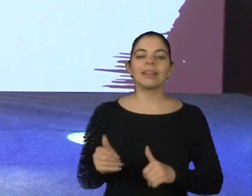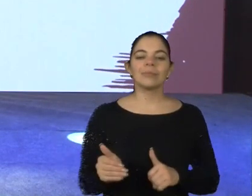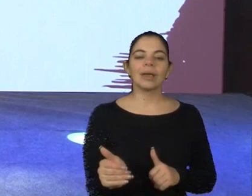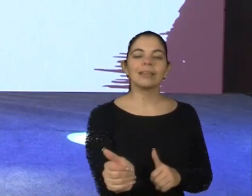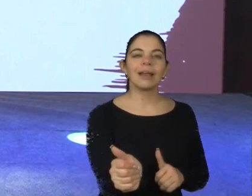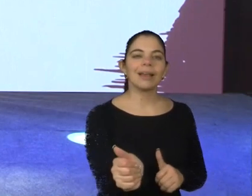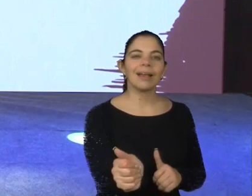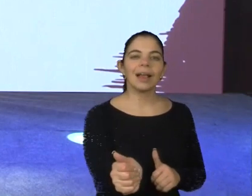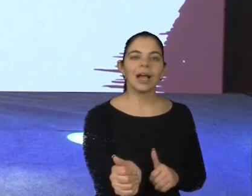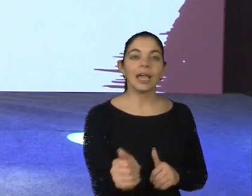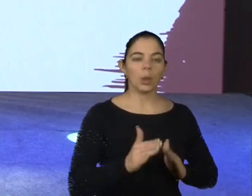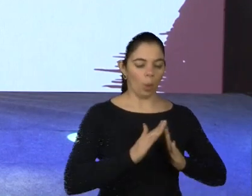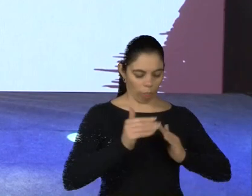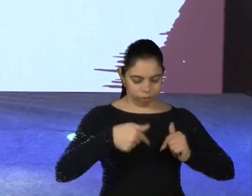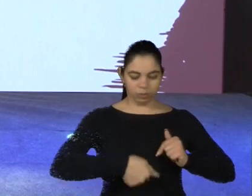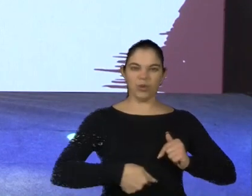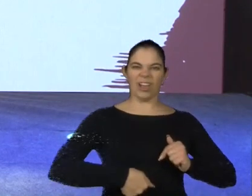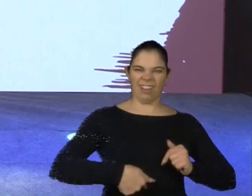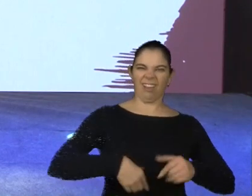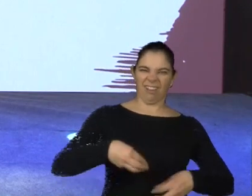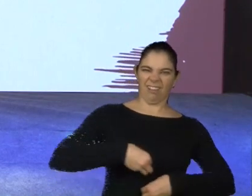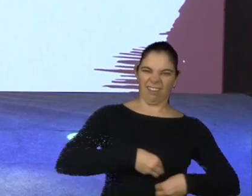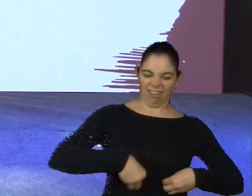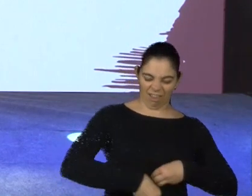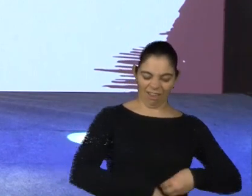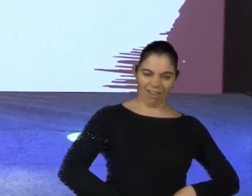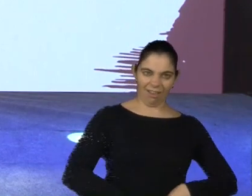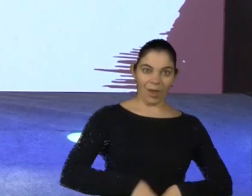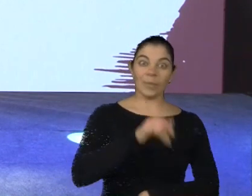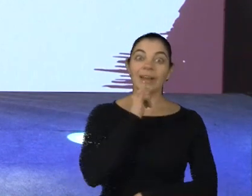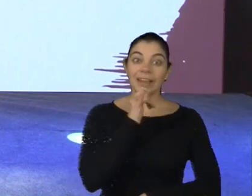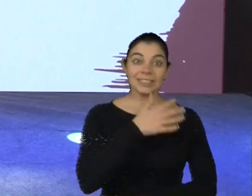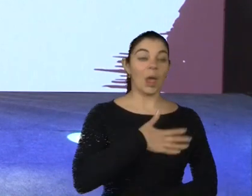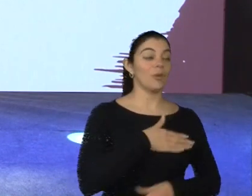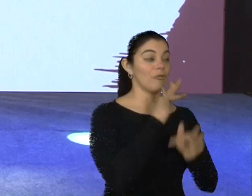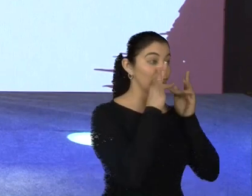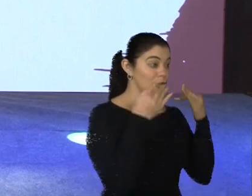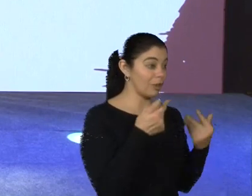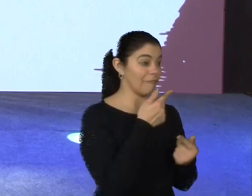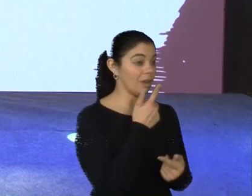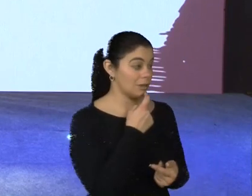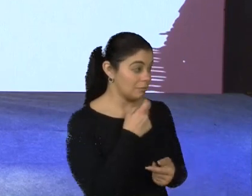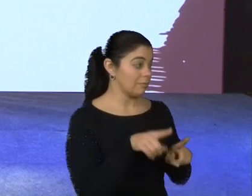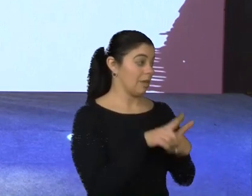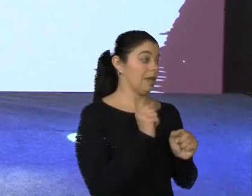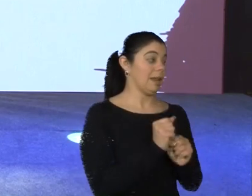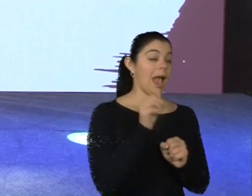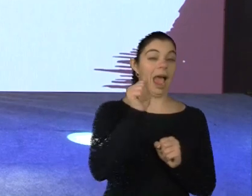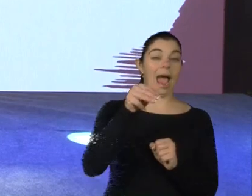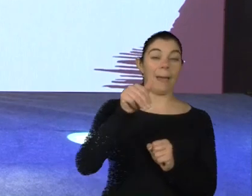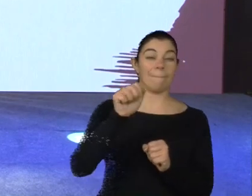que moram no nosso intestino. Então, vão frutinhas vermelhas, ameixa seca, uma colher de chá